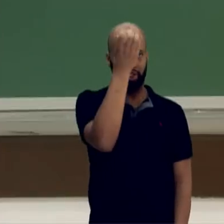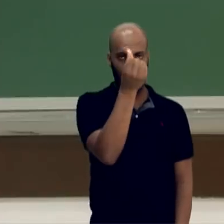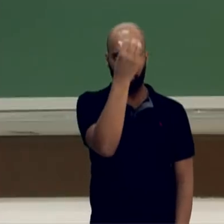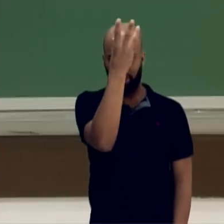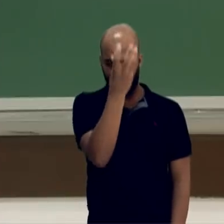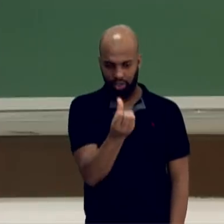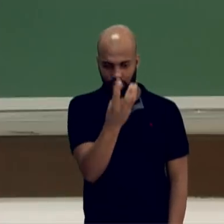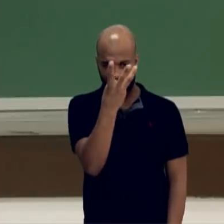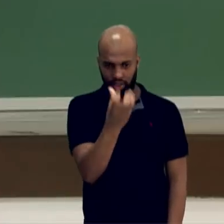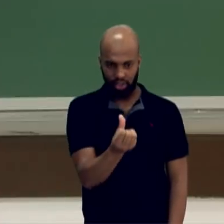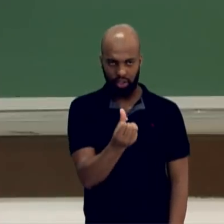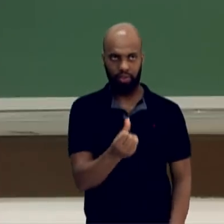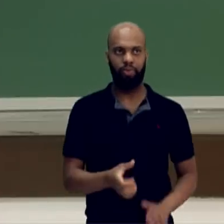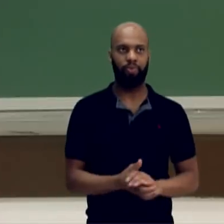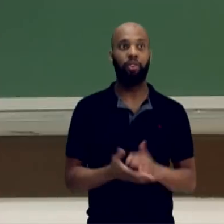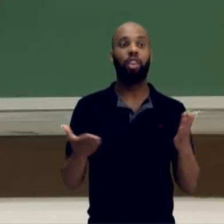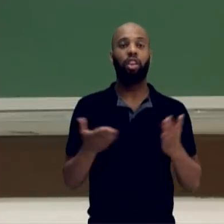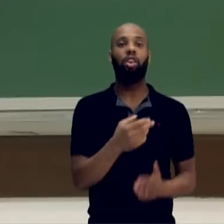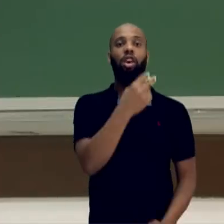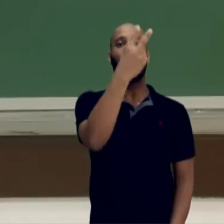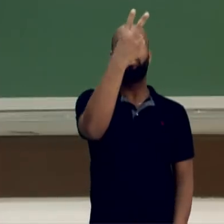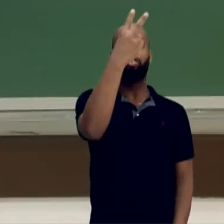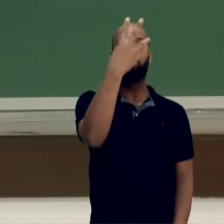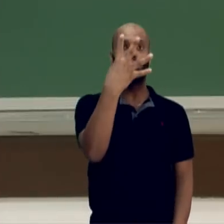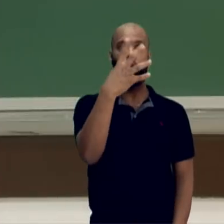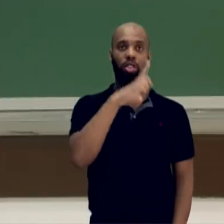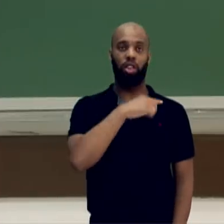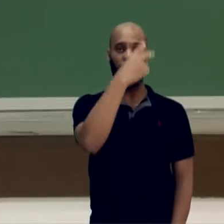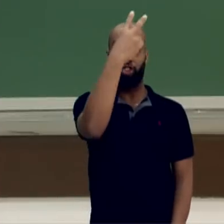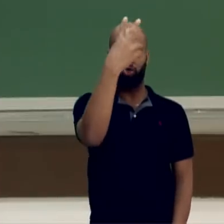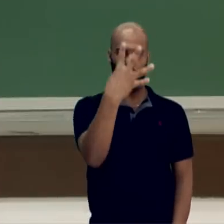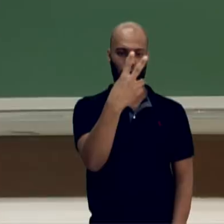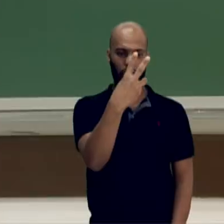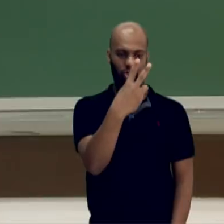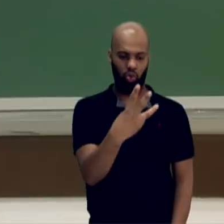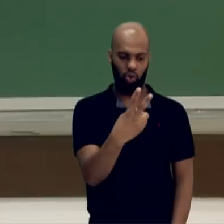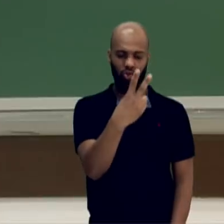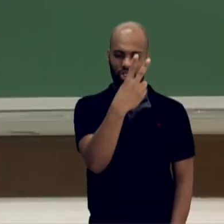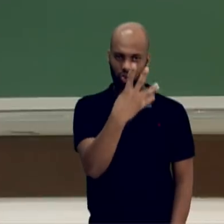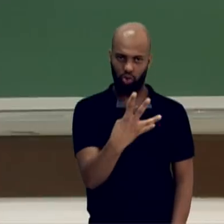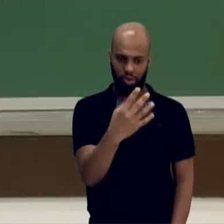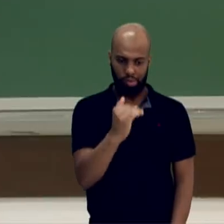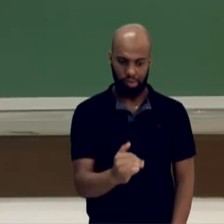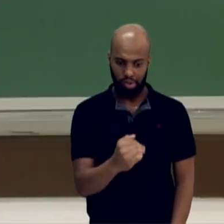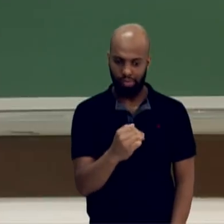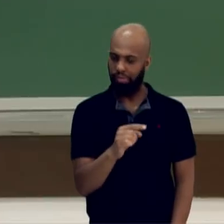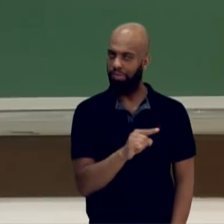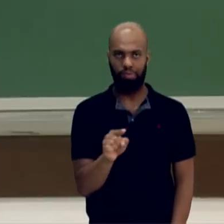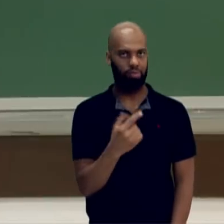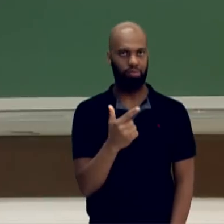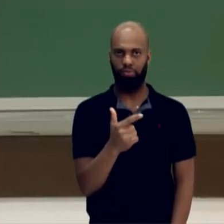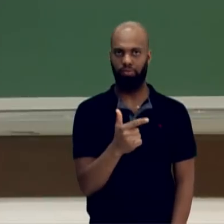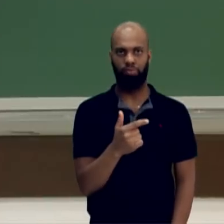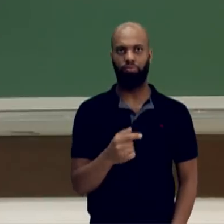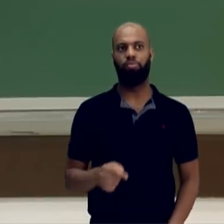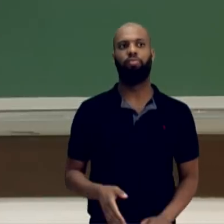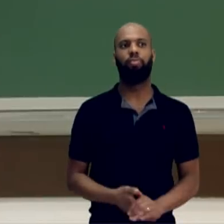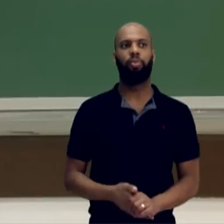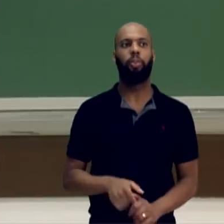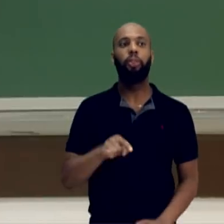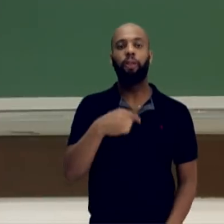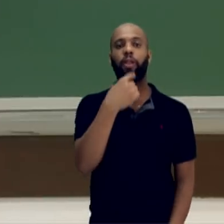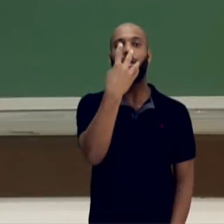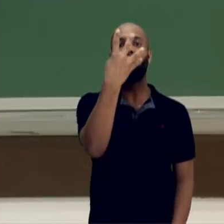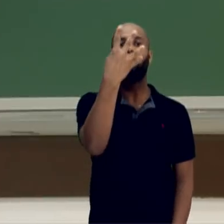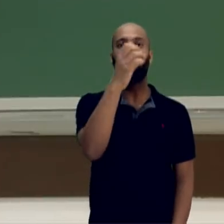24, ele é comum no navio 1 e no navio 2. Já no navio 3 não abarca. Depois eu tenho quem mais? O